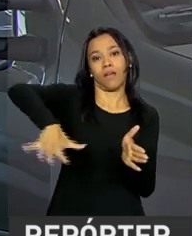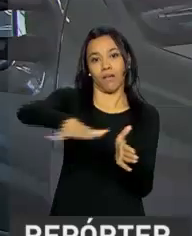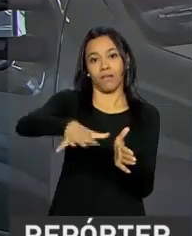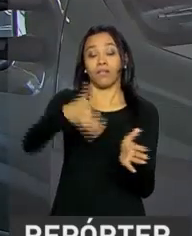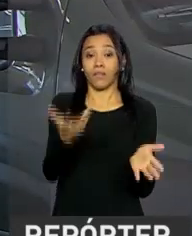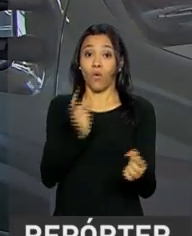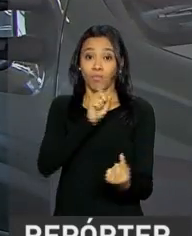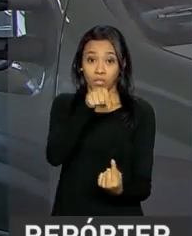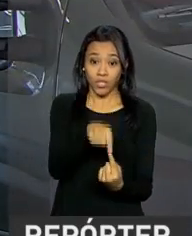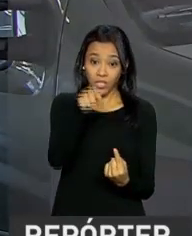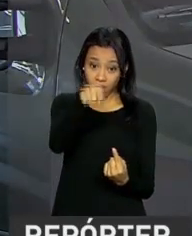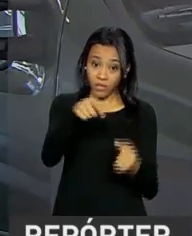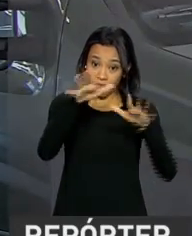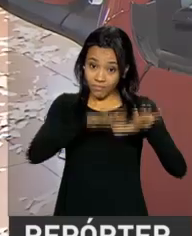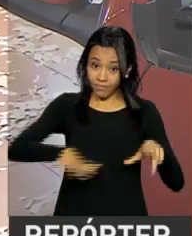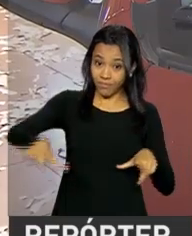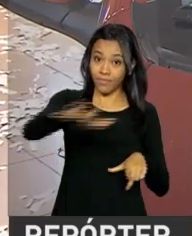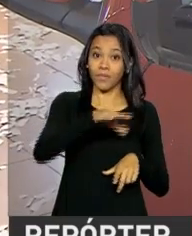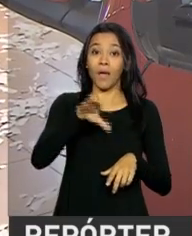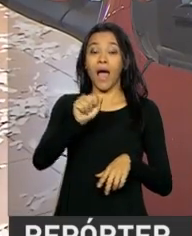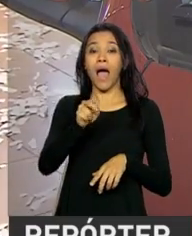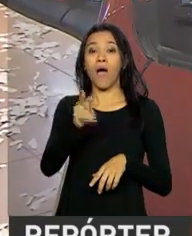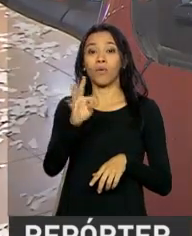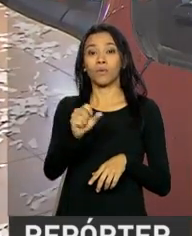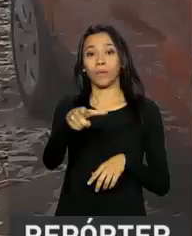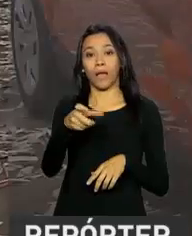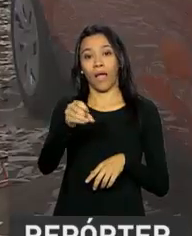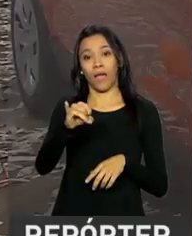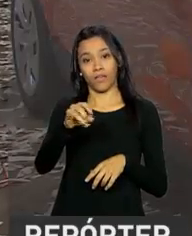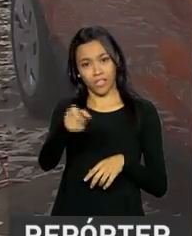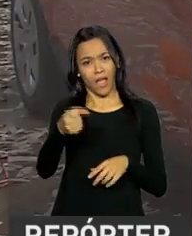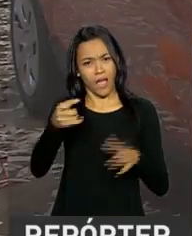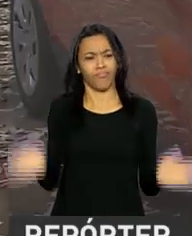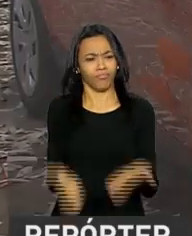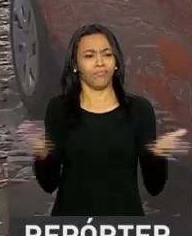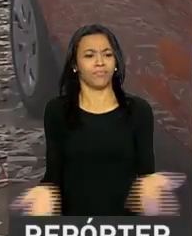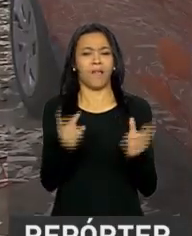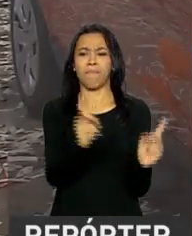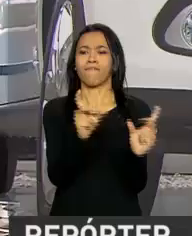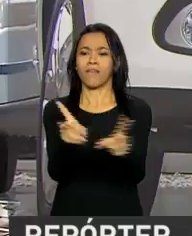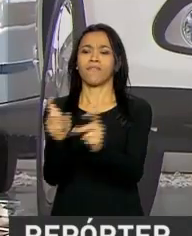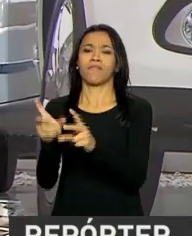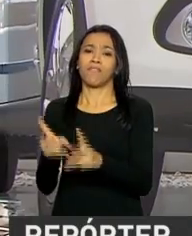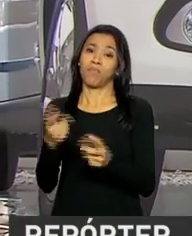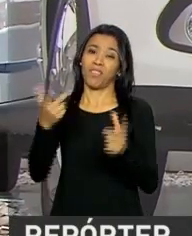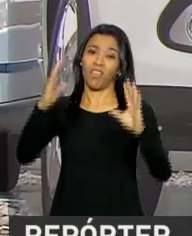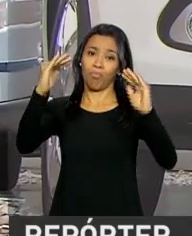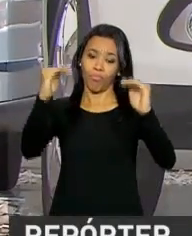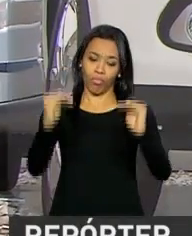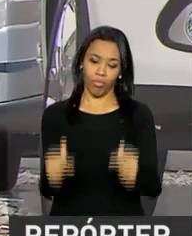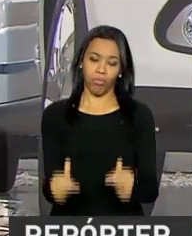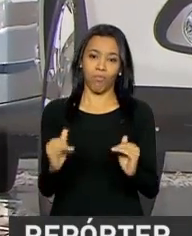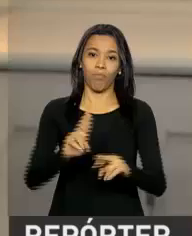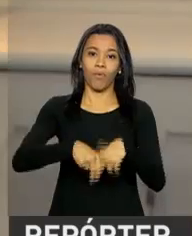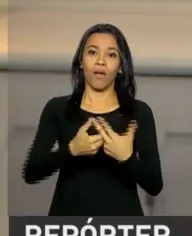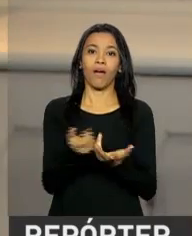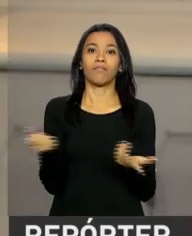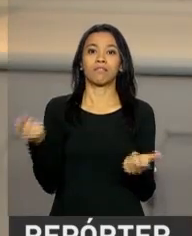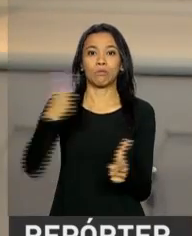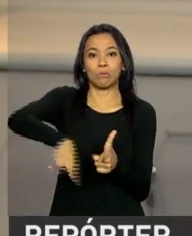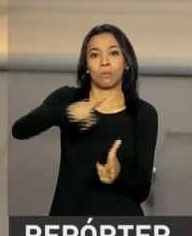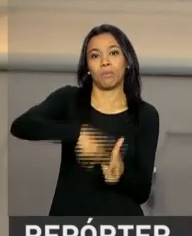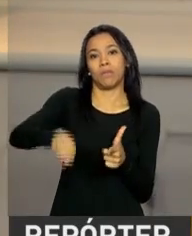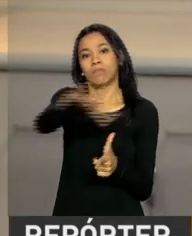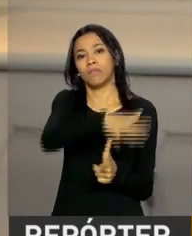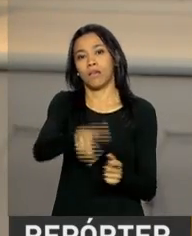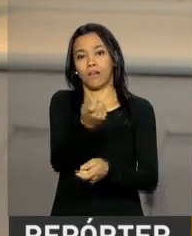objetivos do Salão Alto Caixa é incentivar o mercado, que tem sofrido queda nas vendas vendas em virtude da crise econômica. Essa ação,